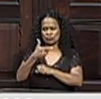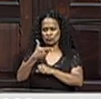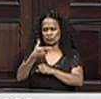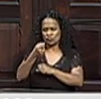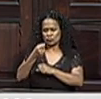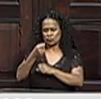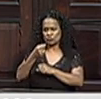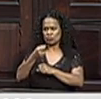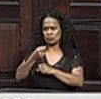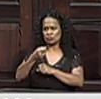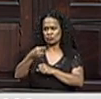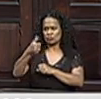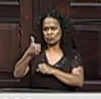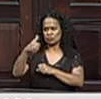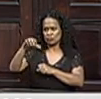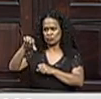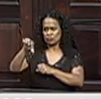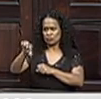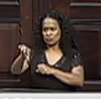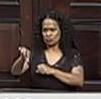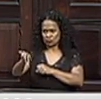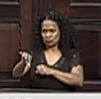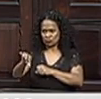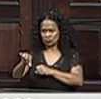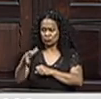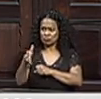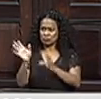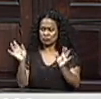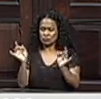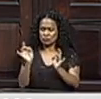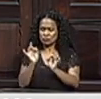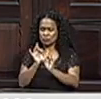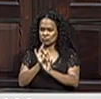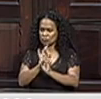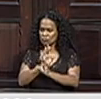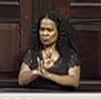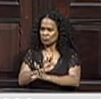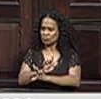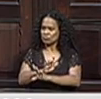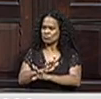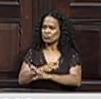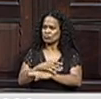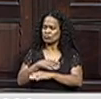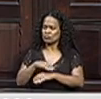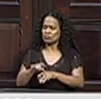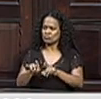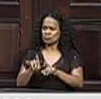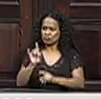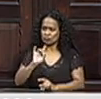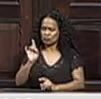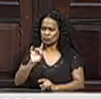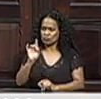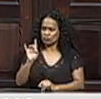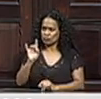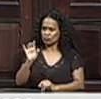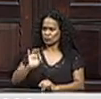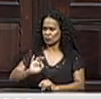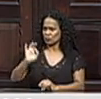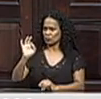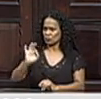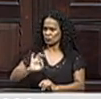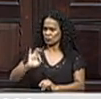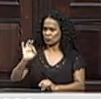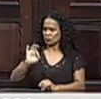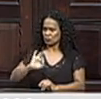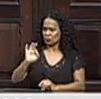2019, já estará também dissipado, não só pela inflação